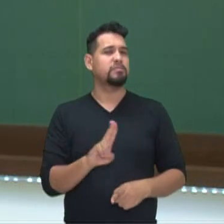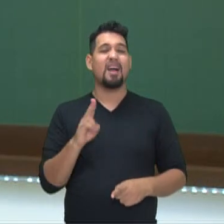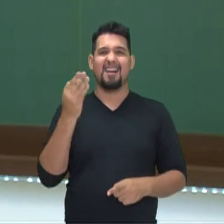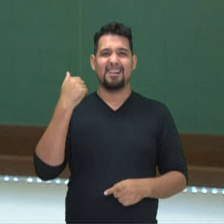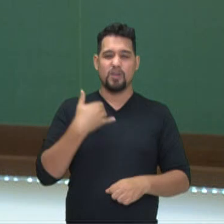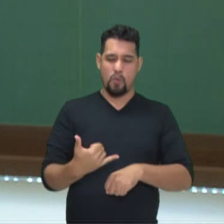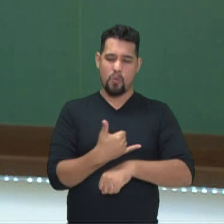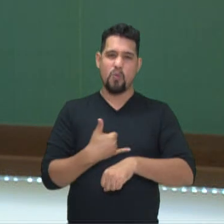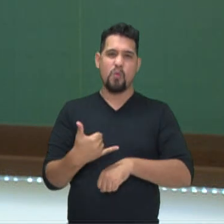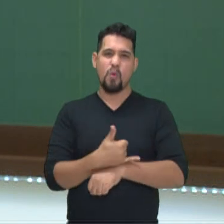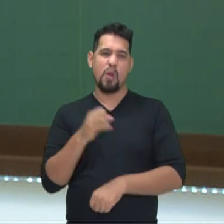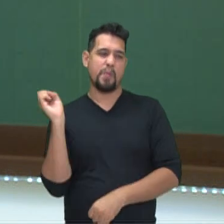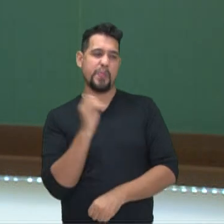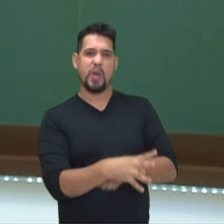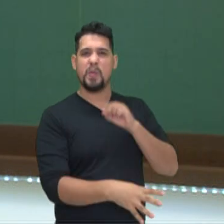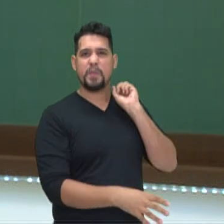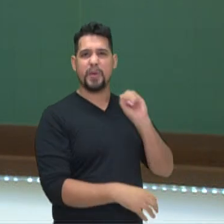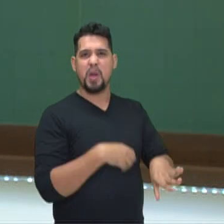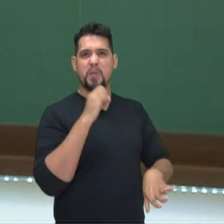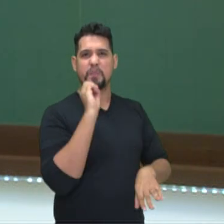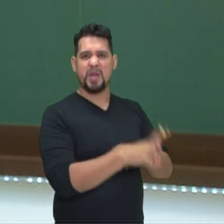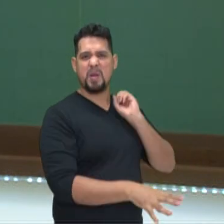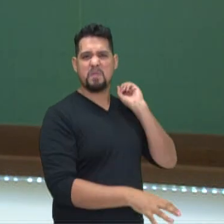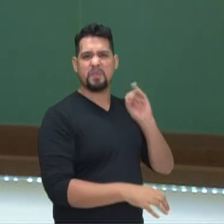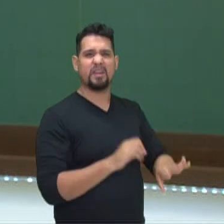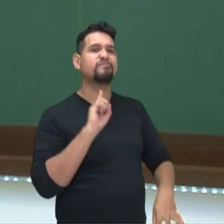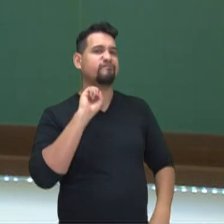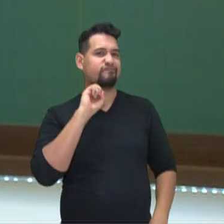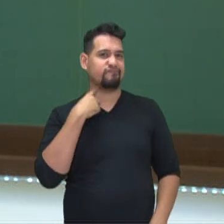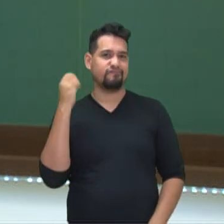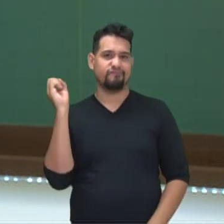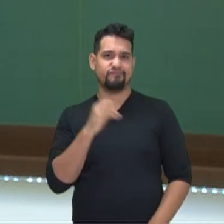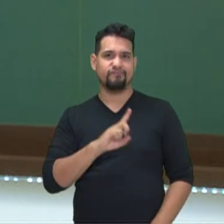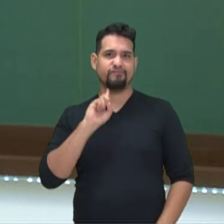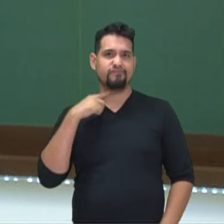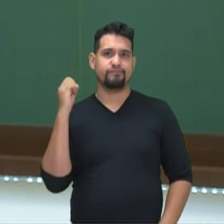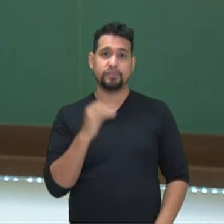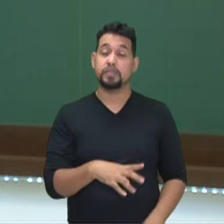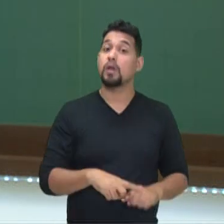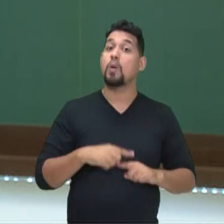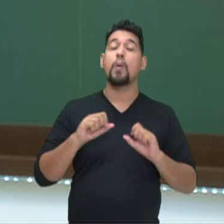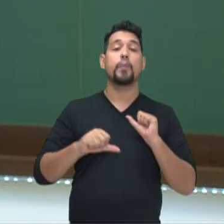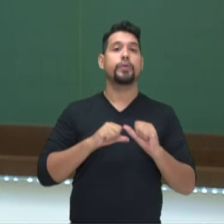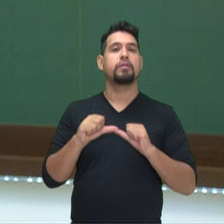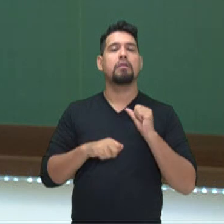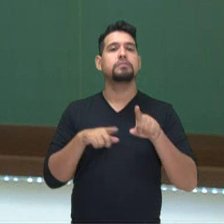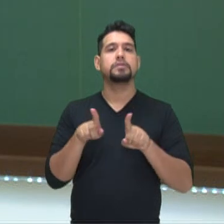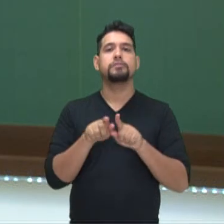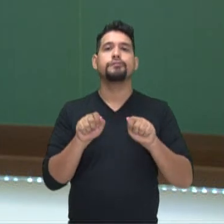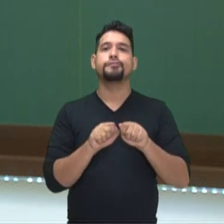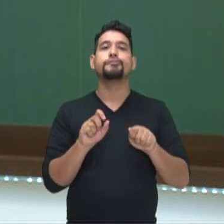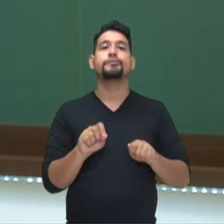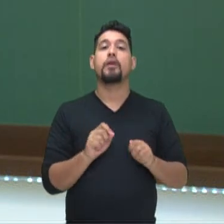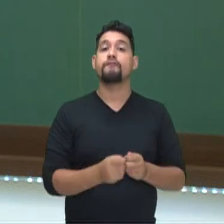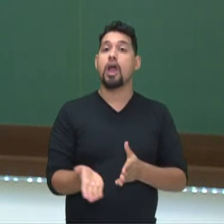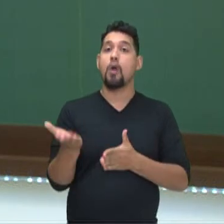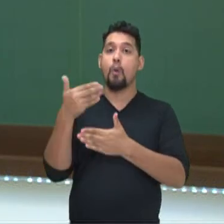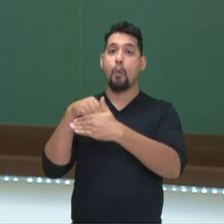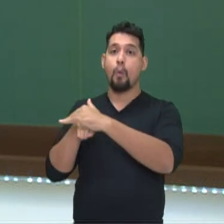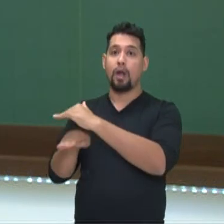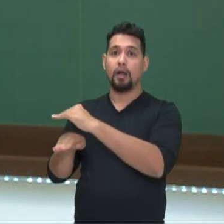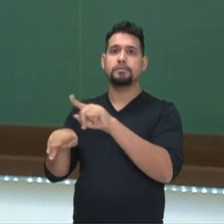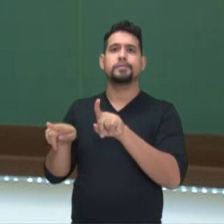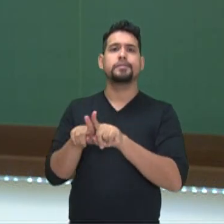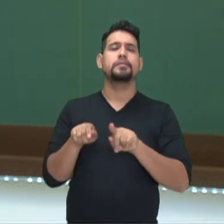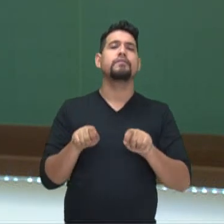jogado fora, né, por não ser mais útil, aquele óleo que vai ficando velho para fazer os alimentos, esse óleo vai ser armazenado,